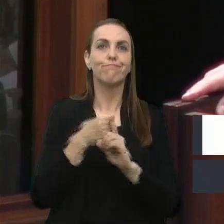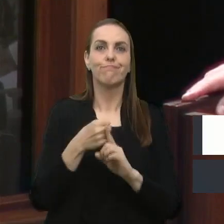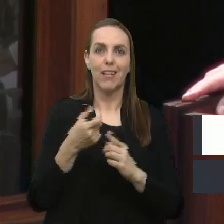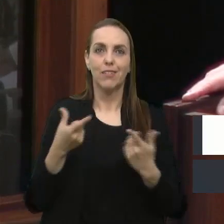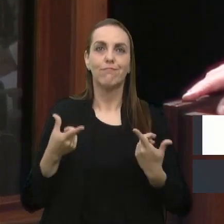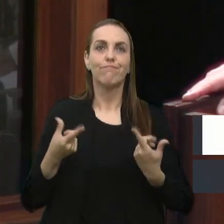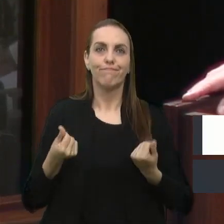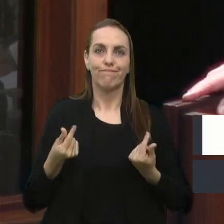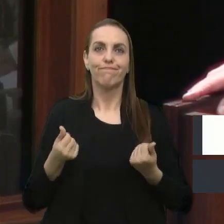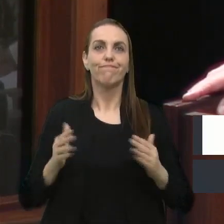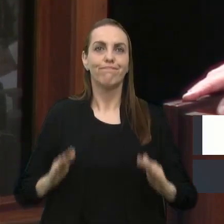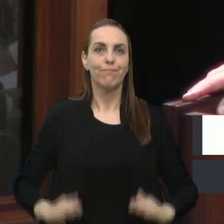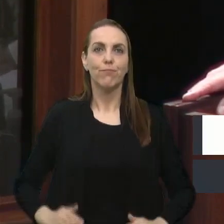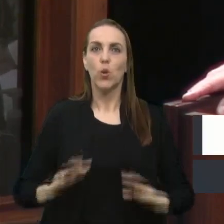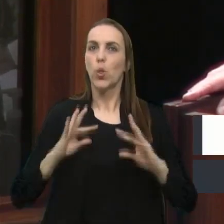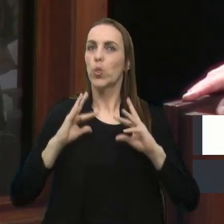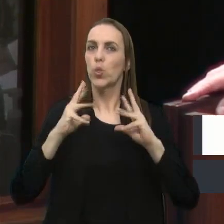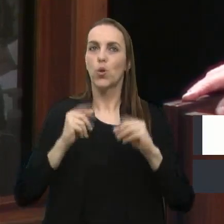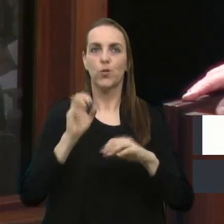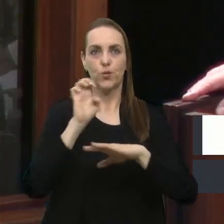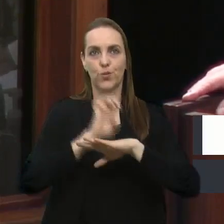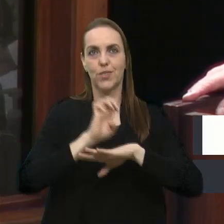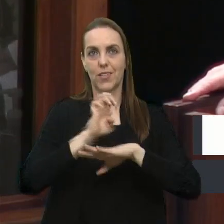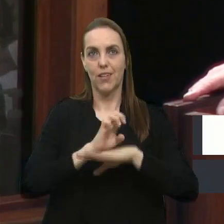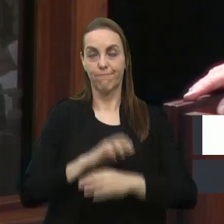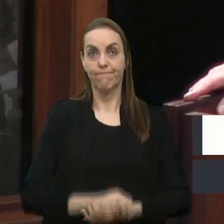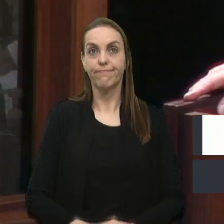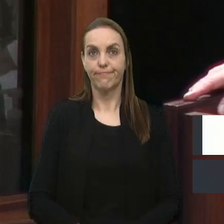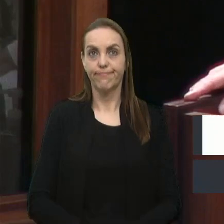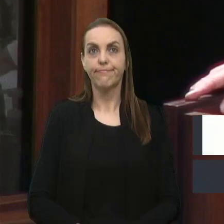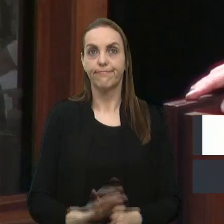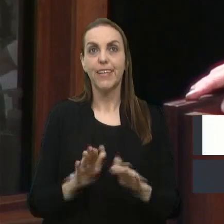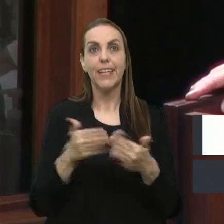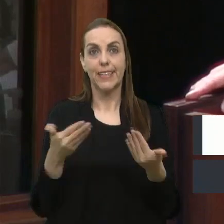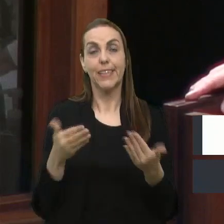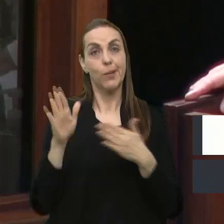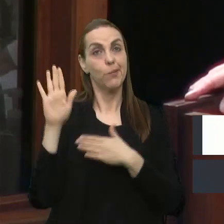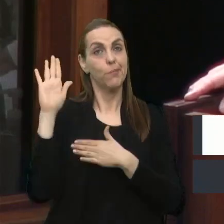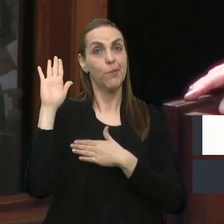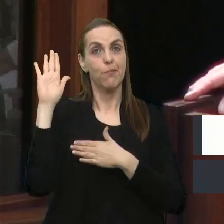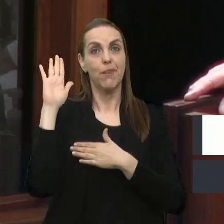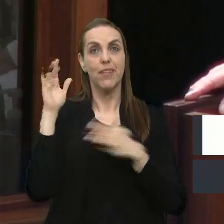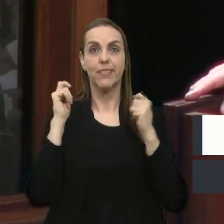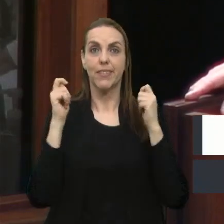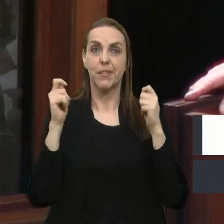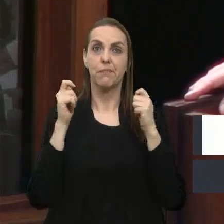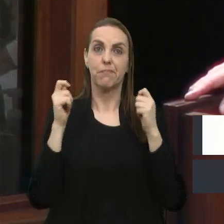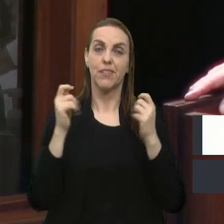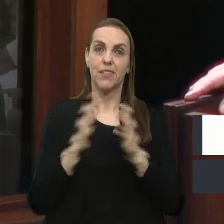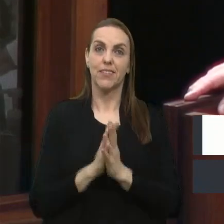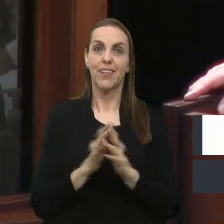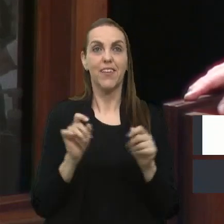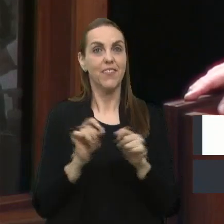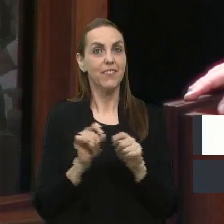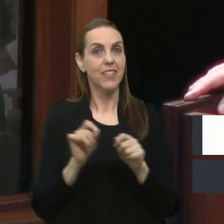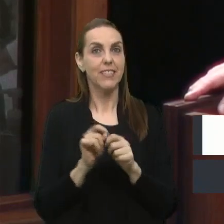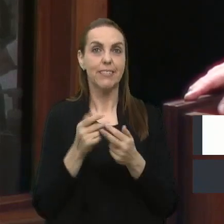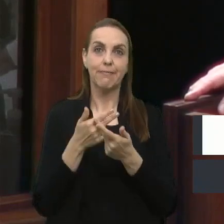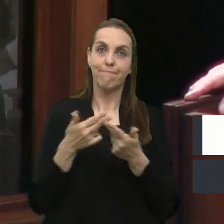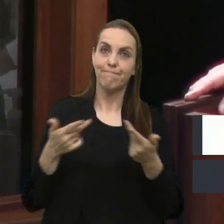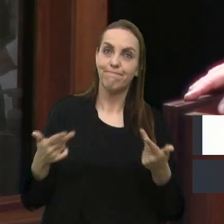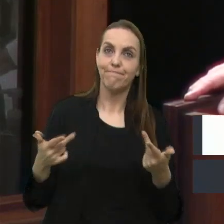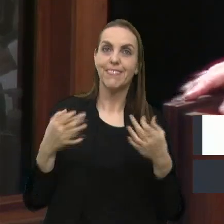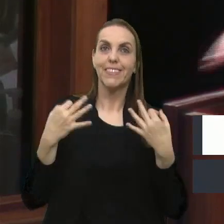todo mundo aqui no estado. Então, promessas de campanha de fazer o dever de casa, baixar o custo